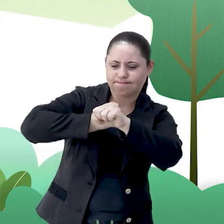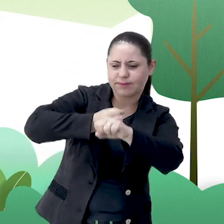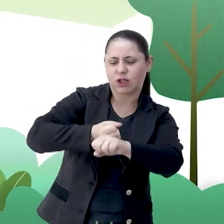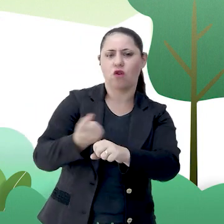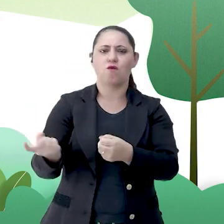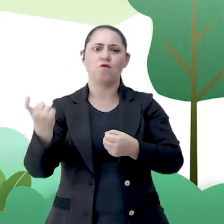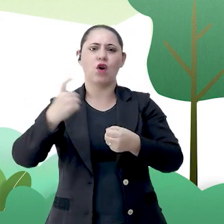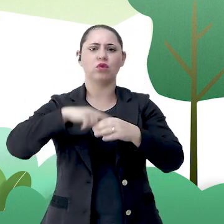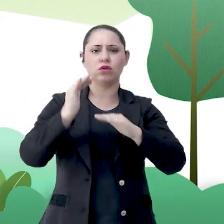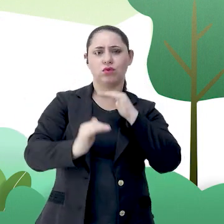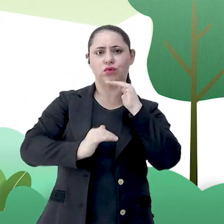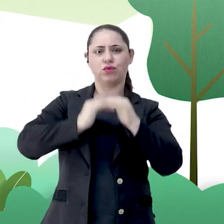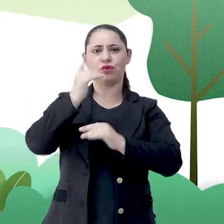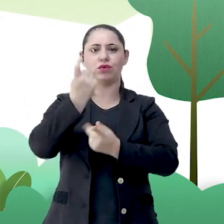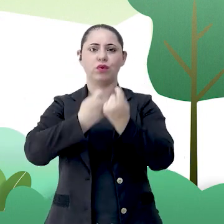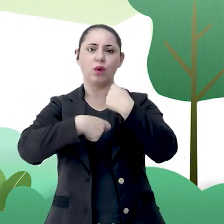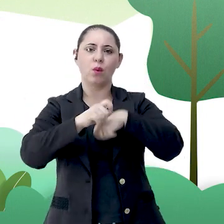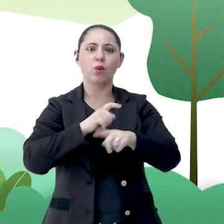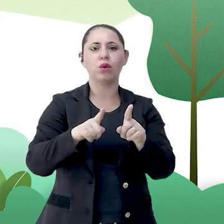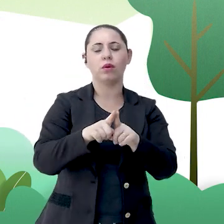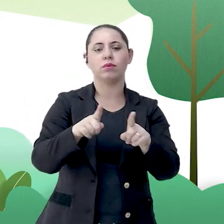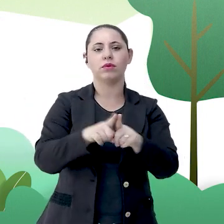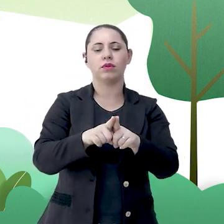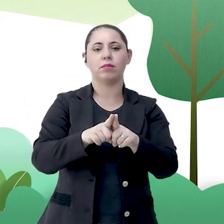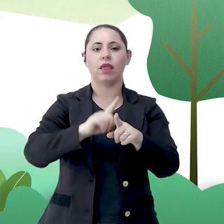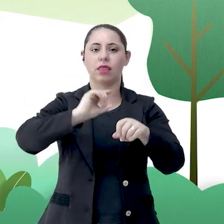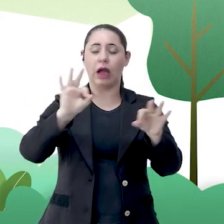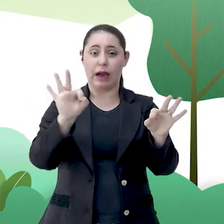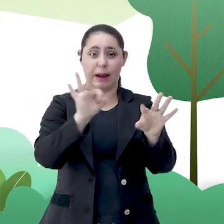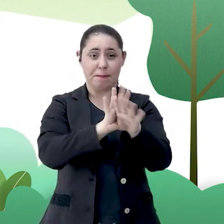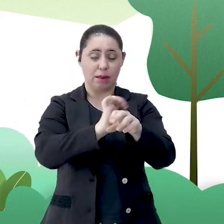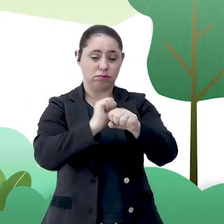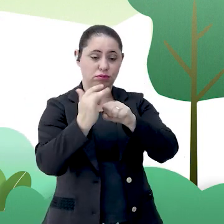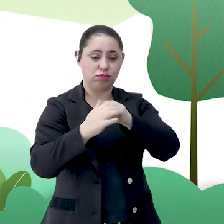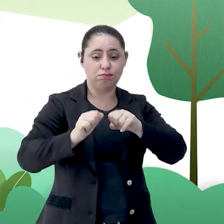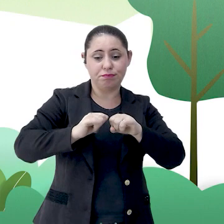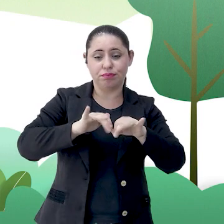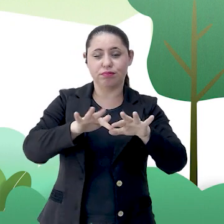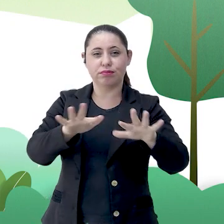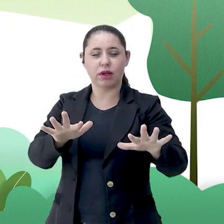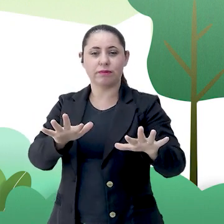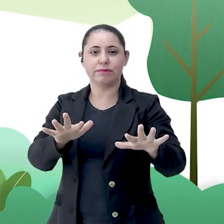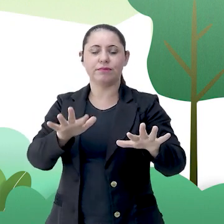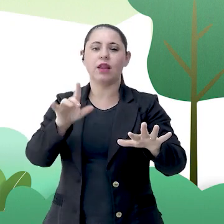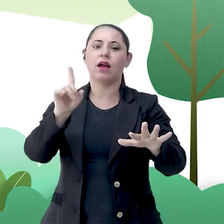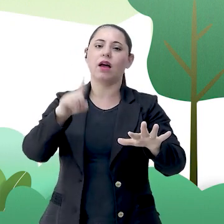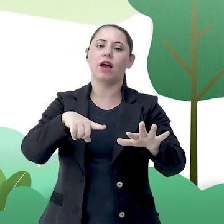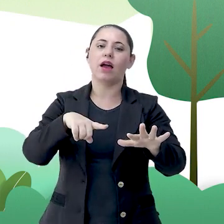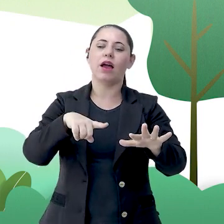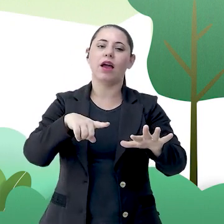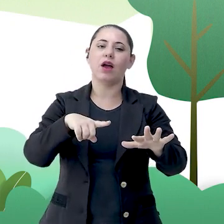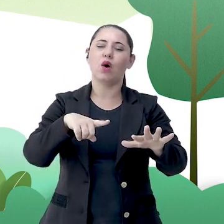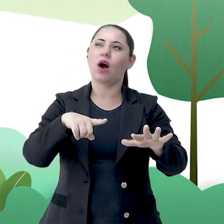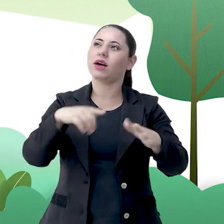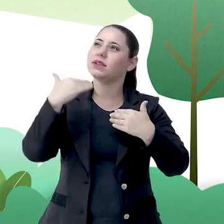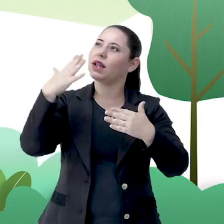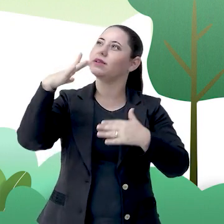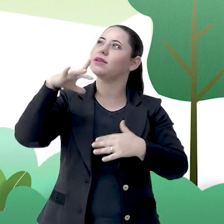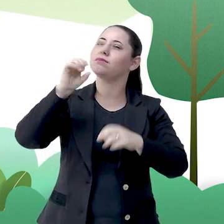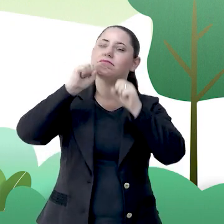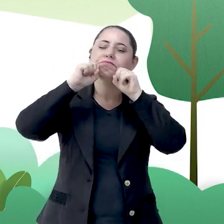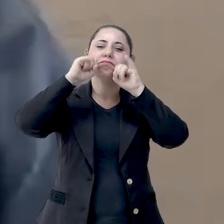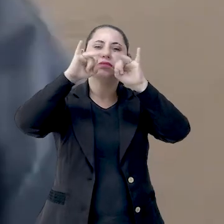do desenvolvimento econômico pós essa onda de pandemia. E eu rogo a Deus que abençoe a